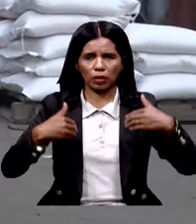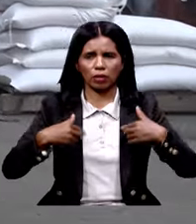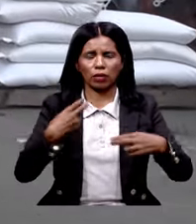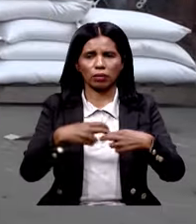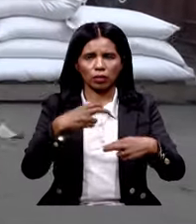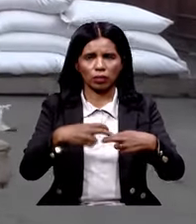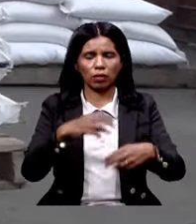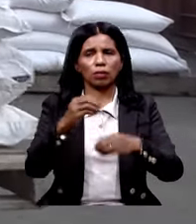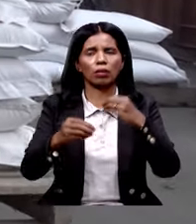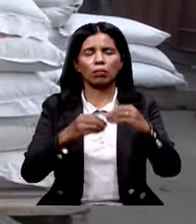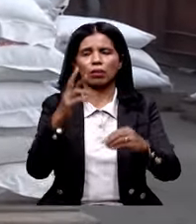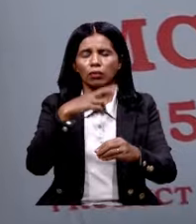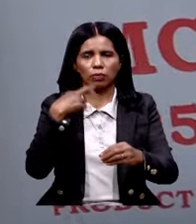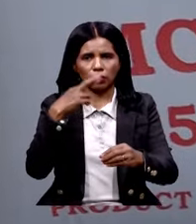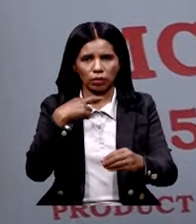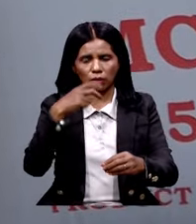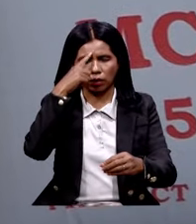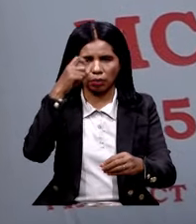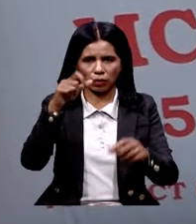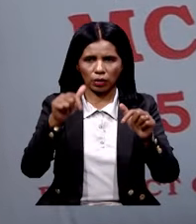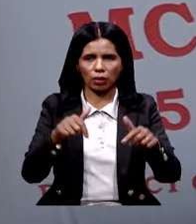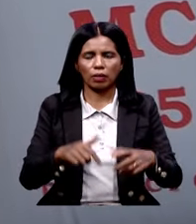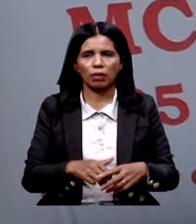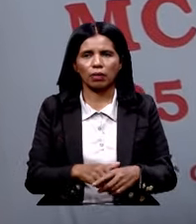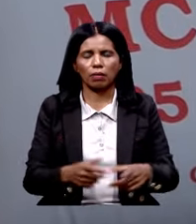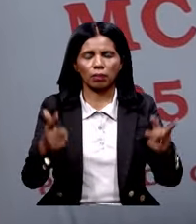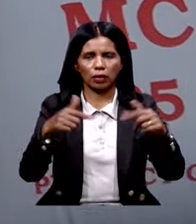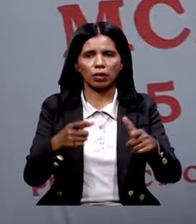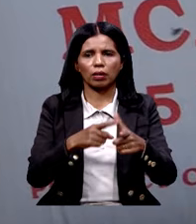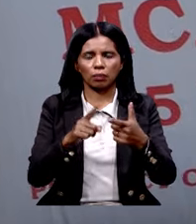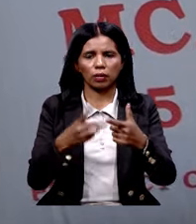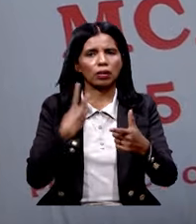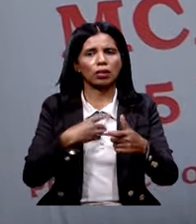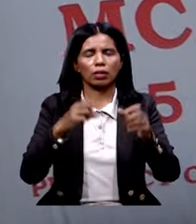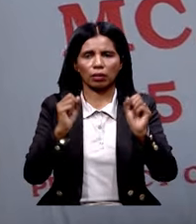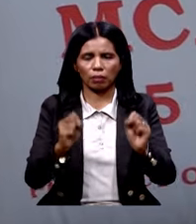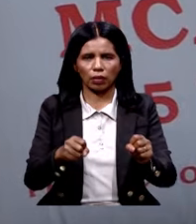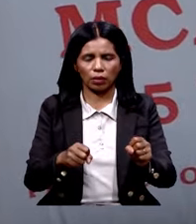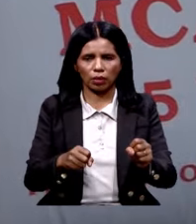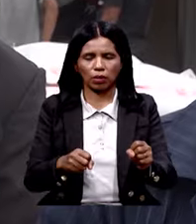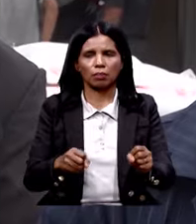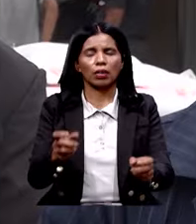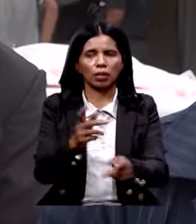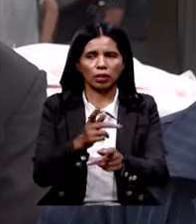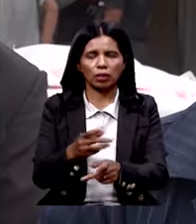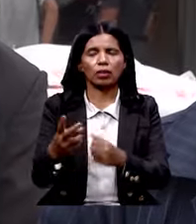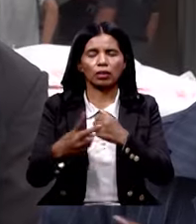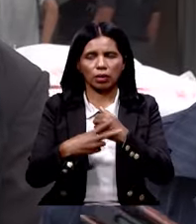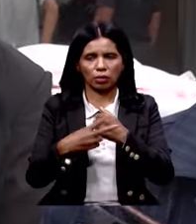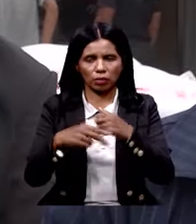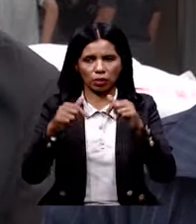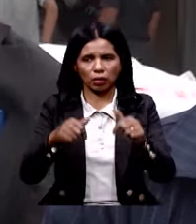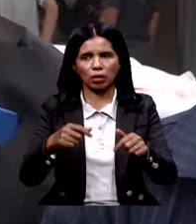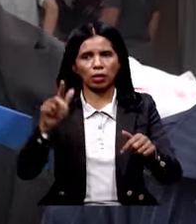liuliba arroz, também da Nemaca. Mas ainda para depois se tabele assegura também ainda nem mais a